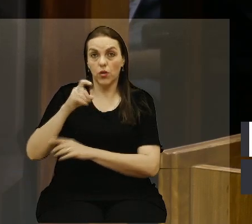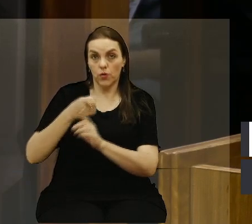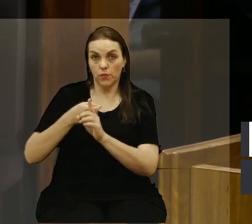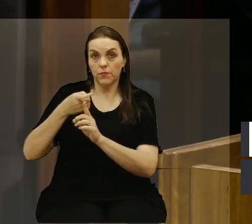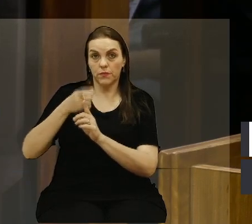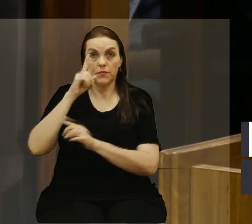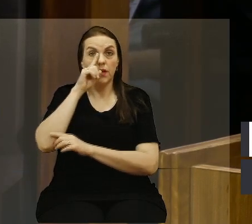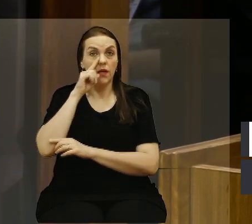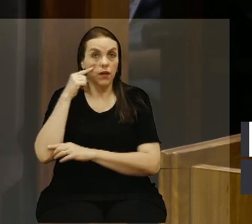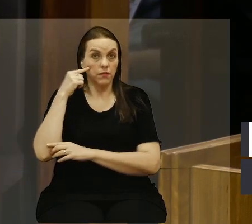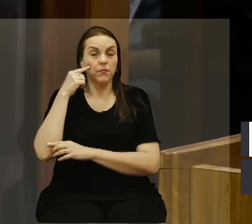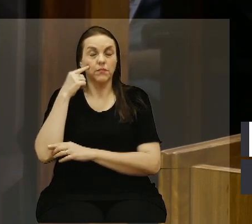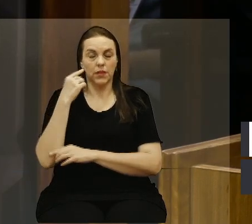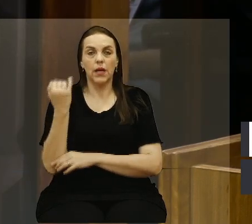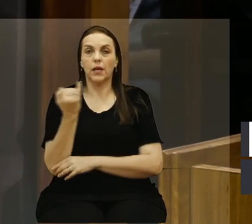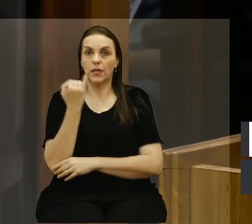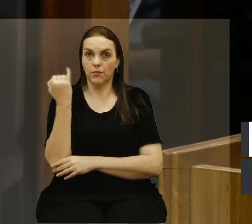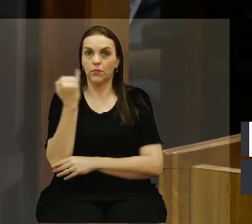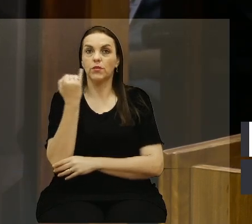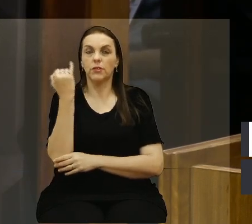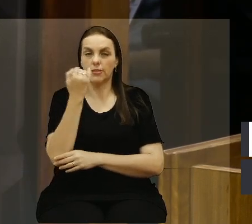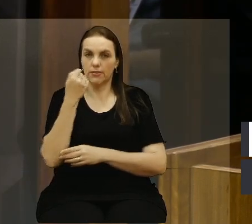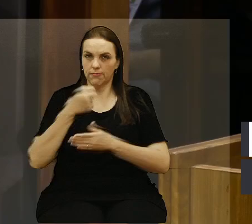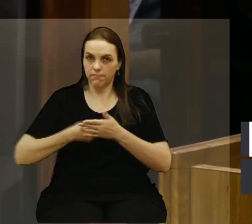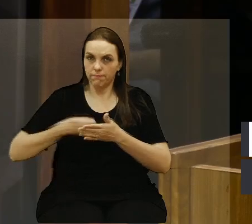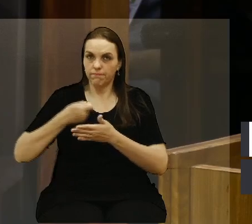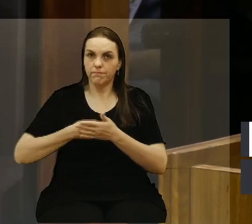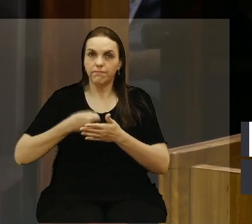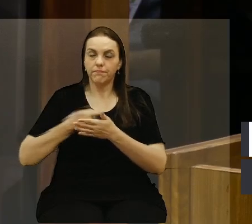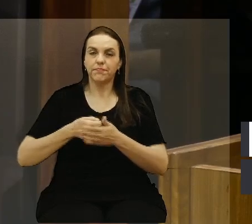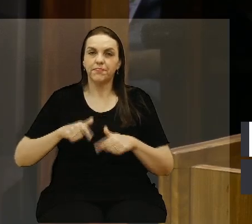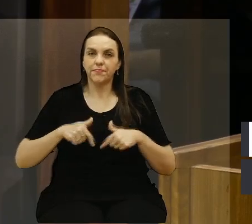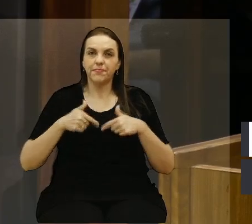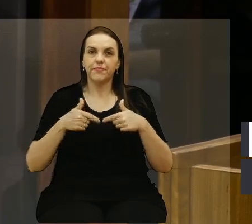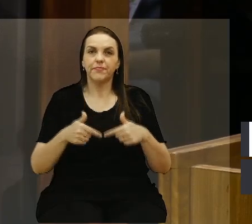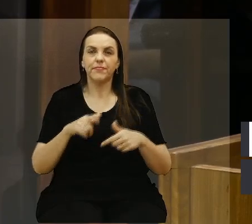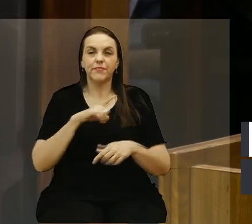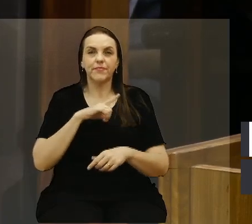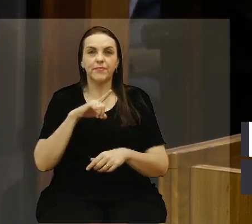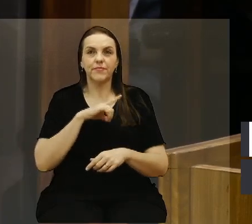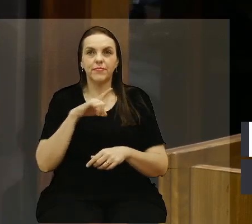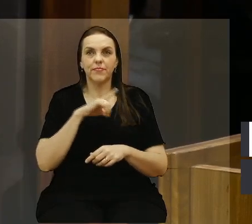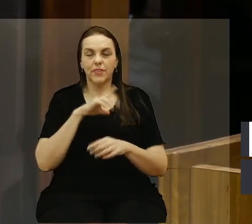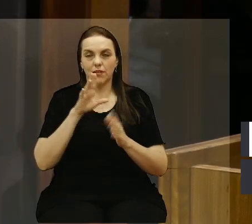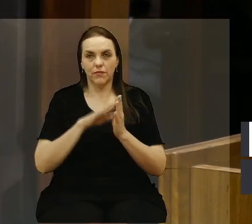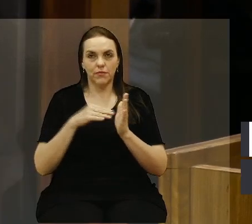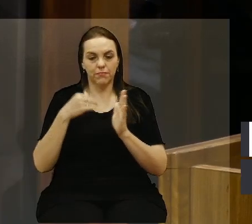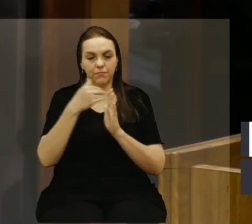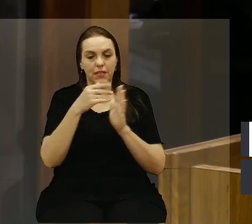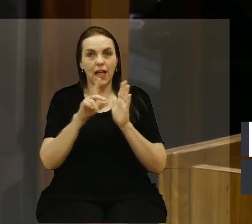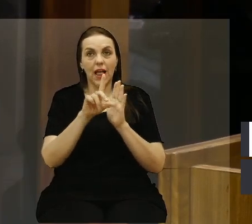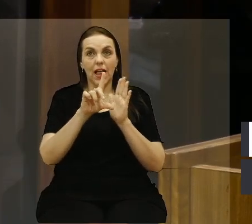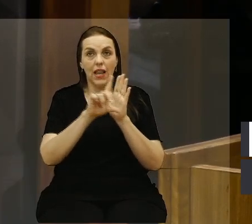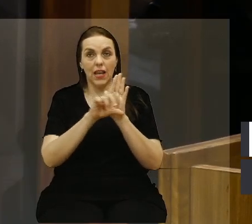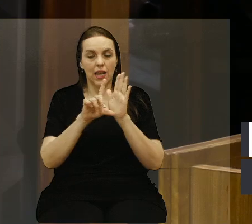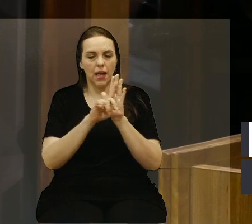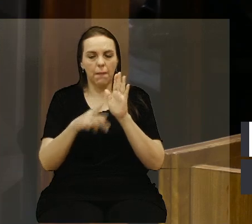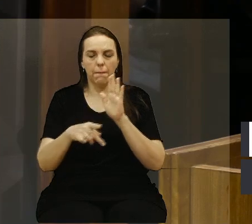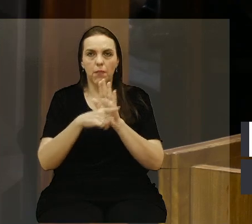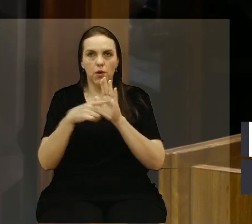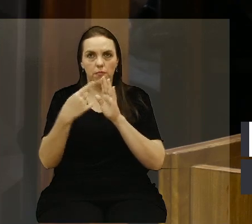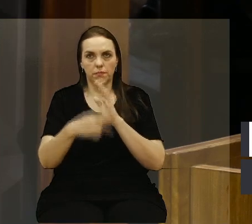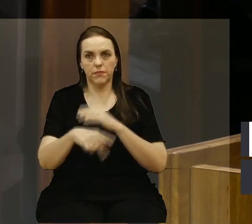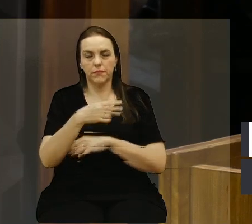grande importância, né? Foi uma batalha que a gente teve para ser promulgada uma legislação própria no município,